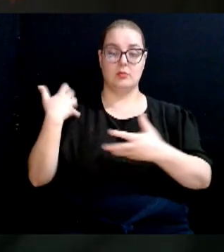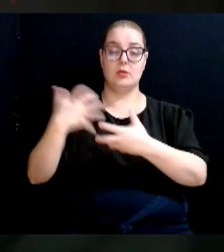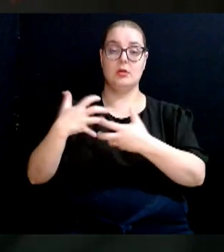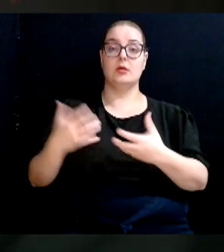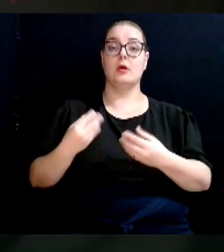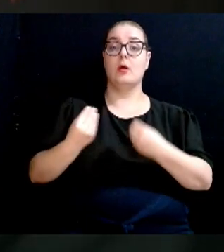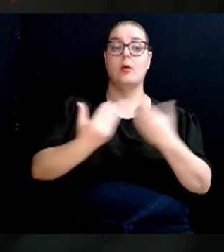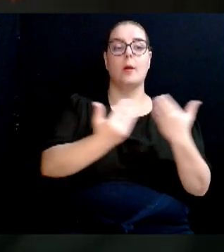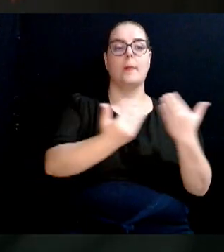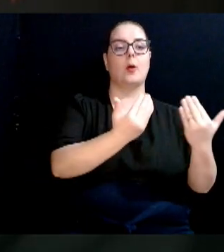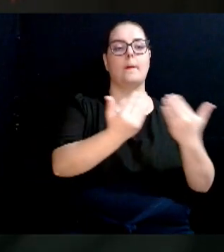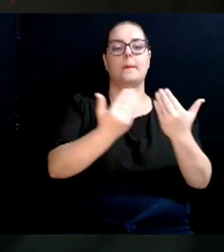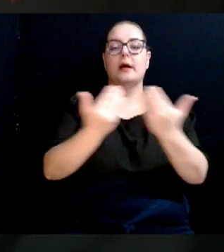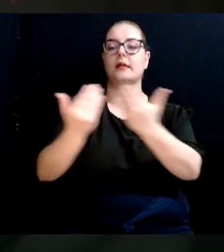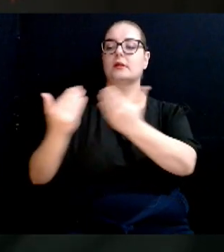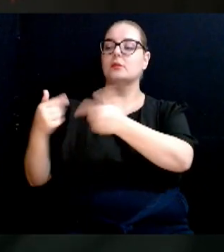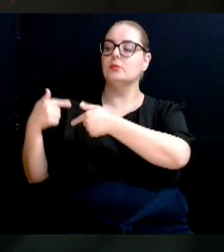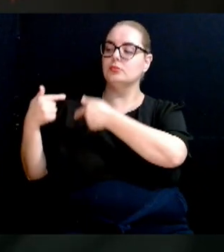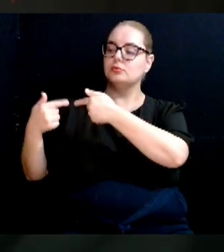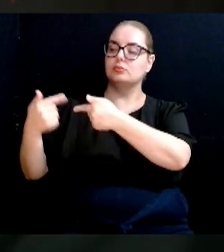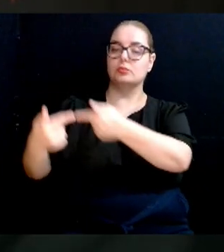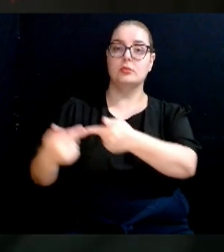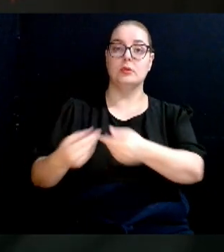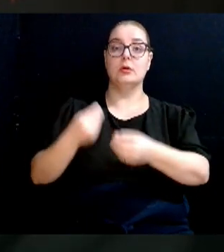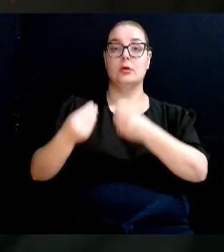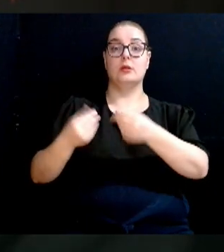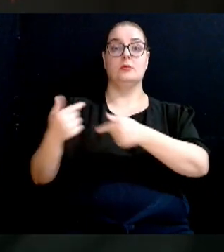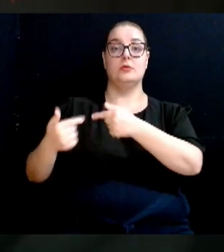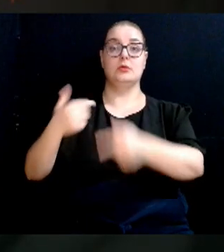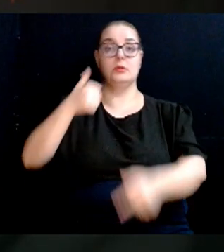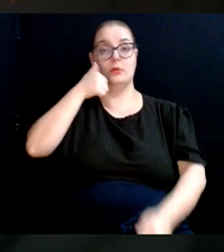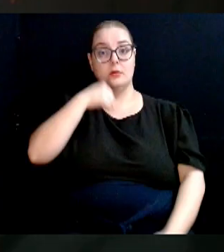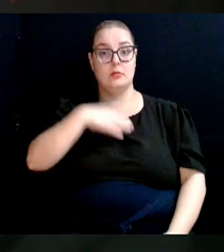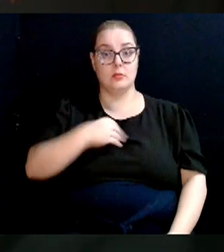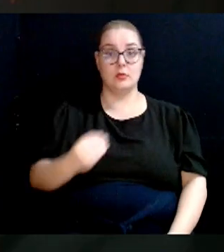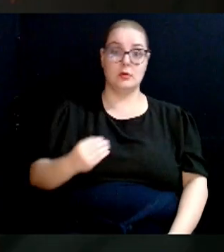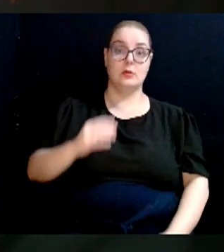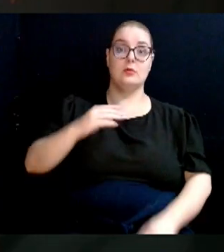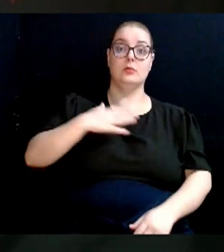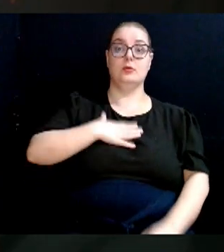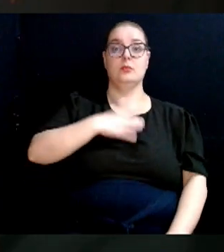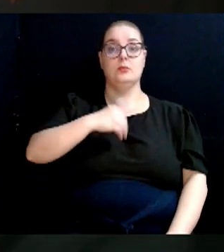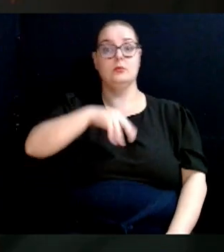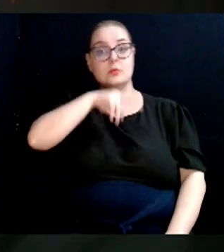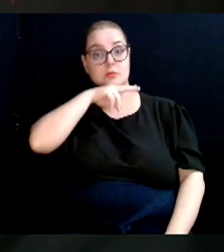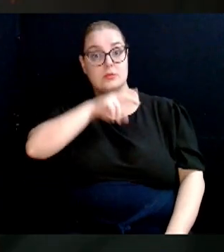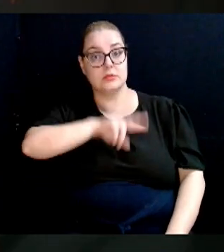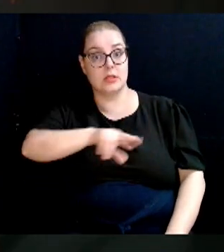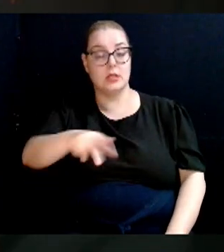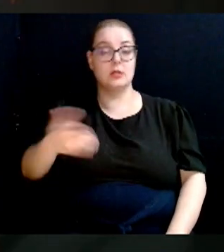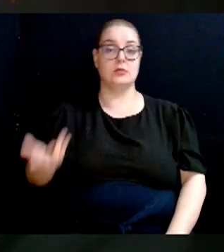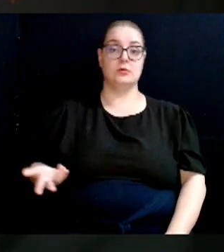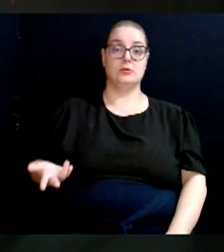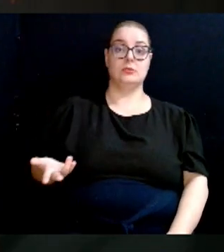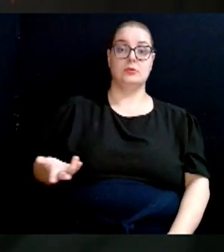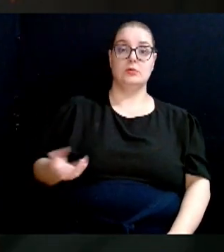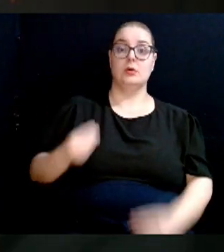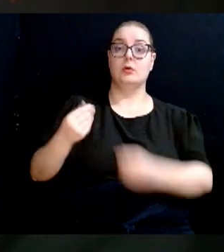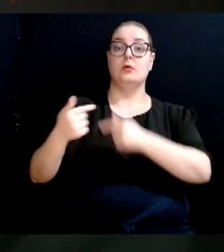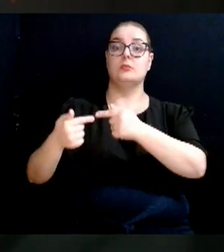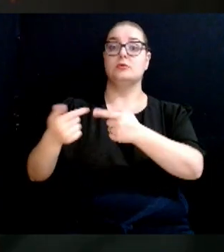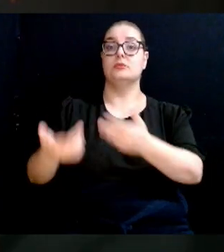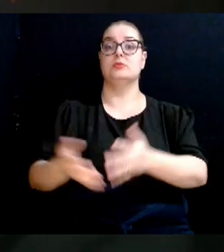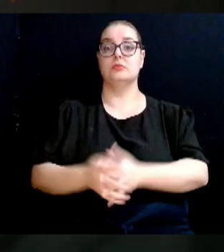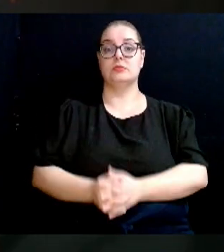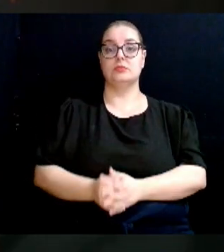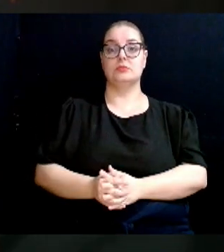será o envelhecimento da geração da minha filha, da geração dos meus netos? E é por isso que a gente está nesse movimento. A gente está no